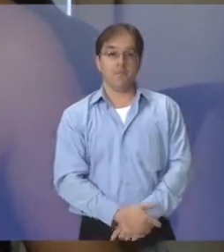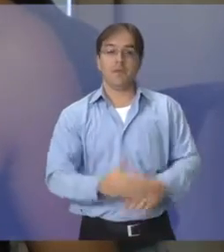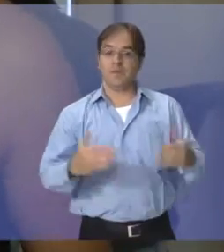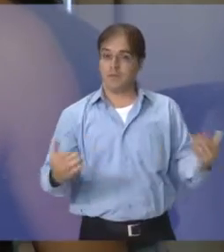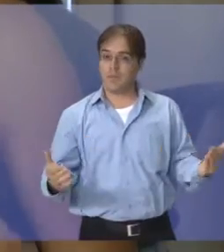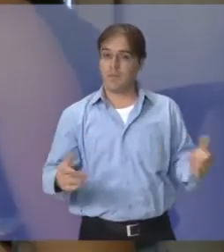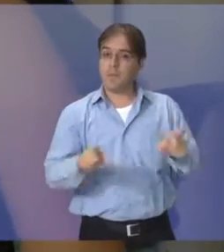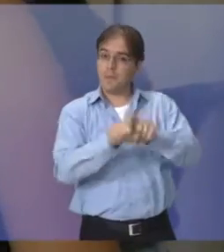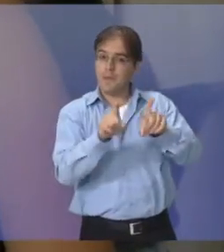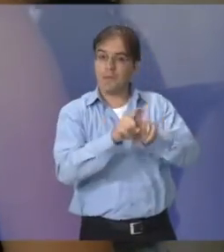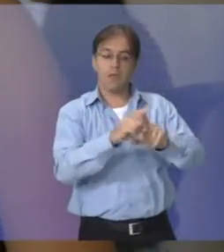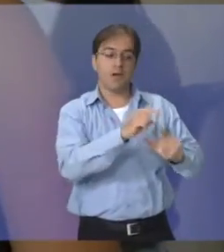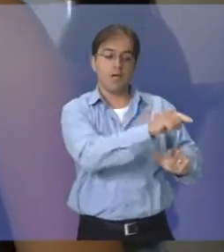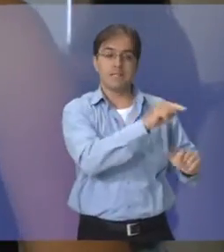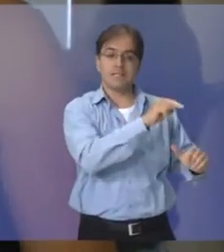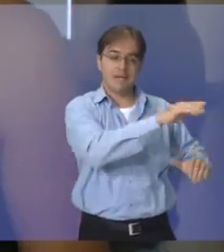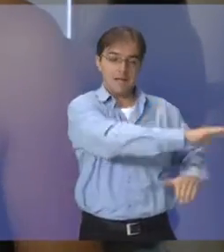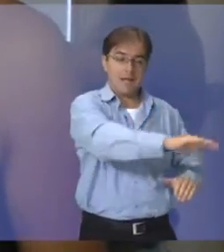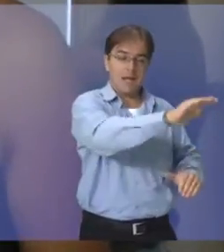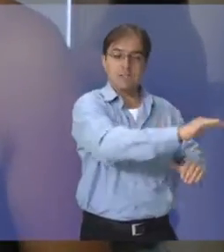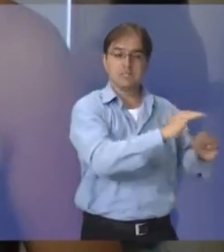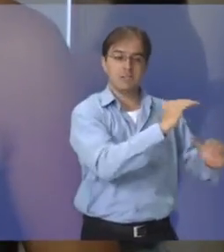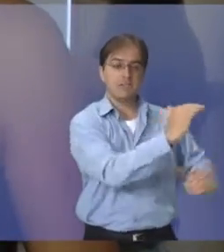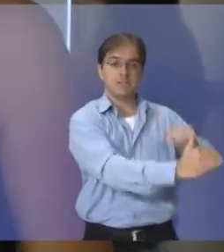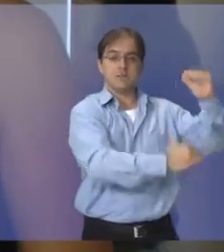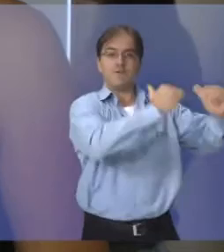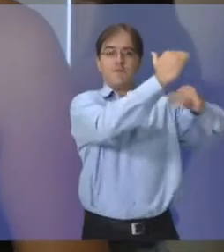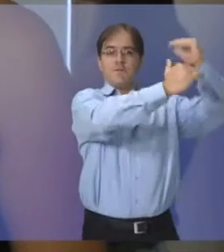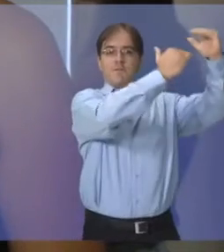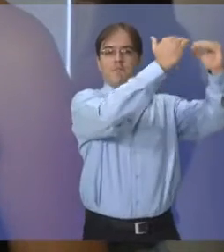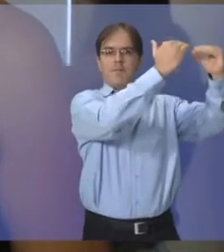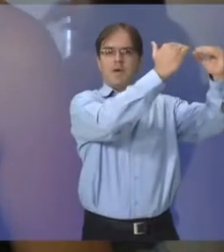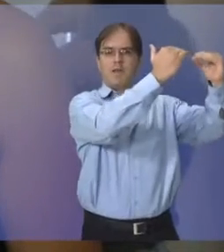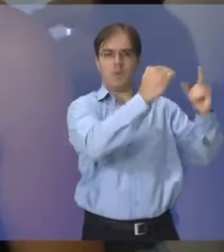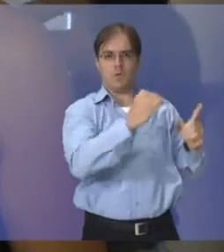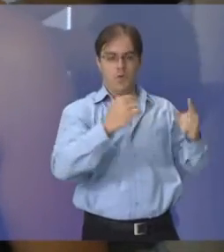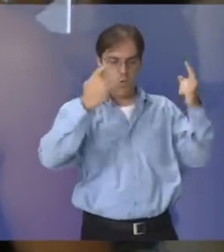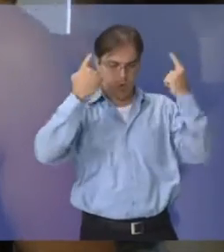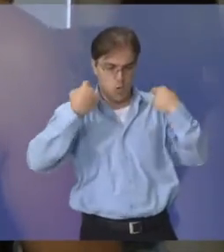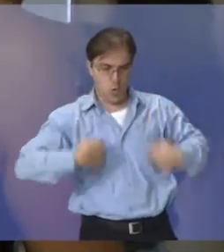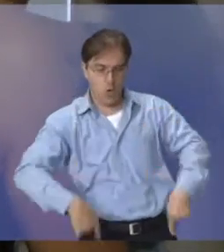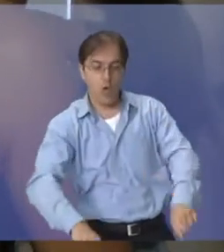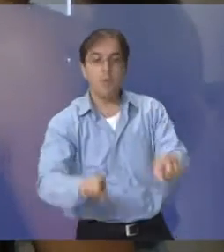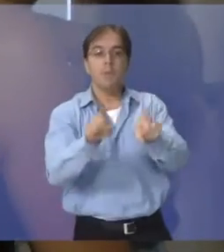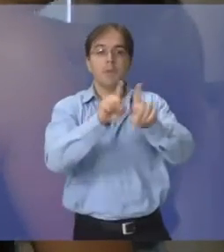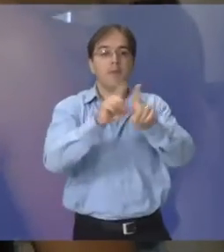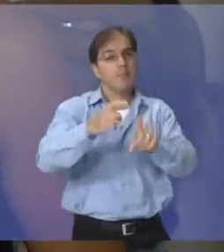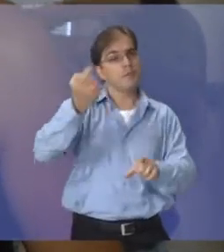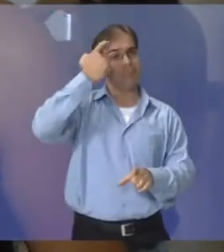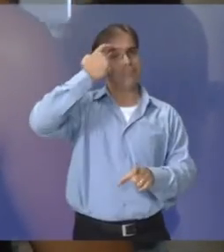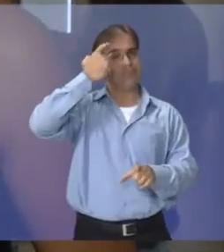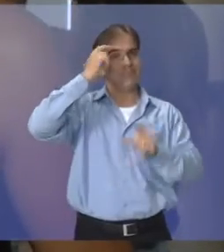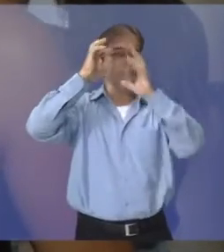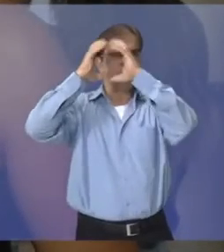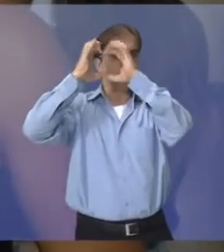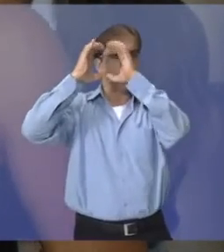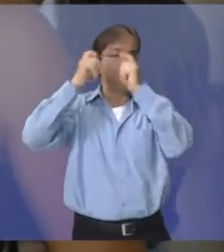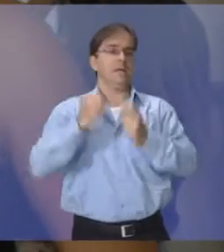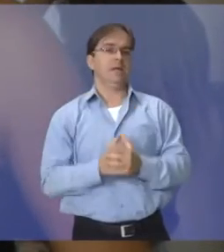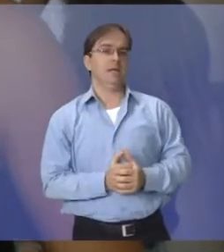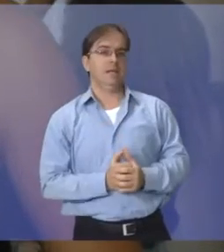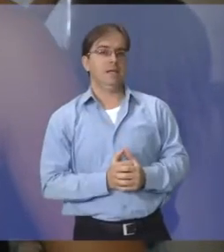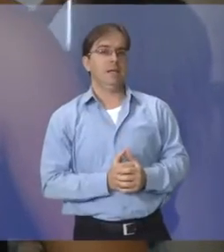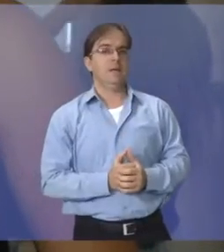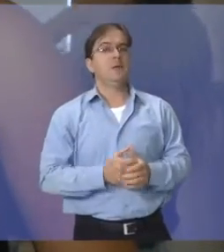do cognitivo, o desenvolvimento motor, que o Vallon, um teórico importante da psicologia e do desenvolvimento, ele fala que